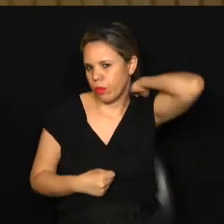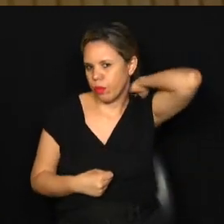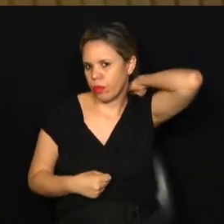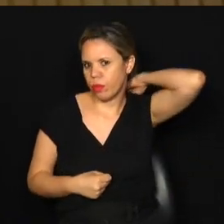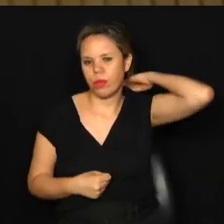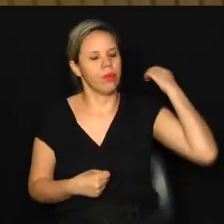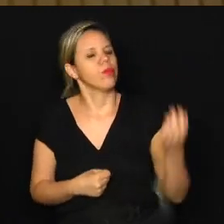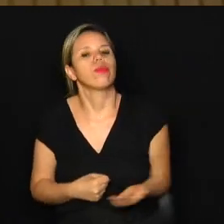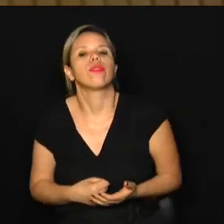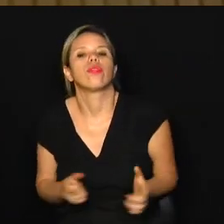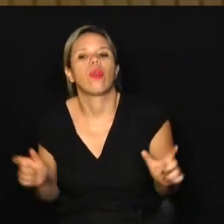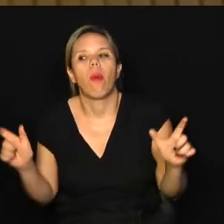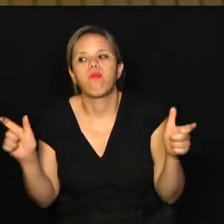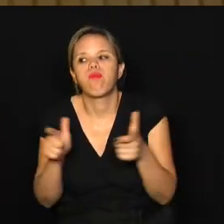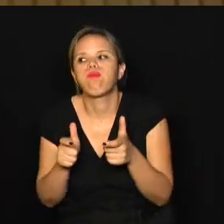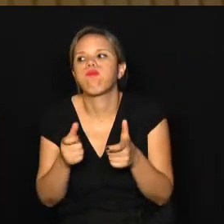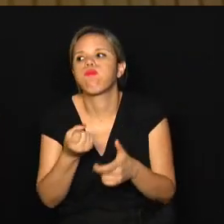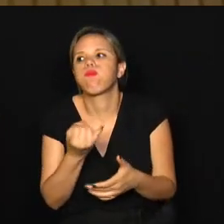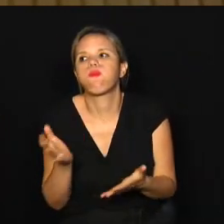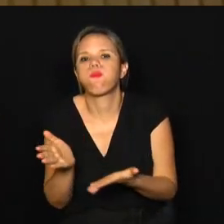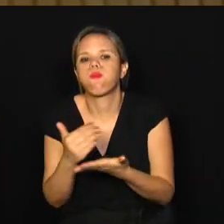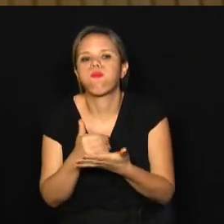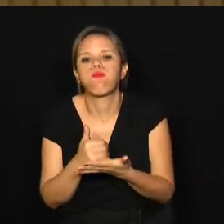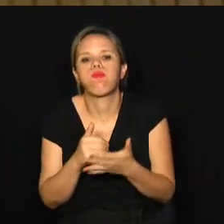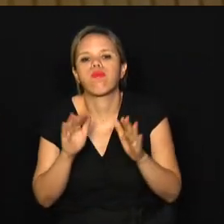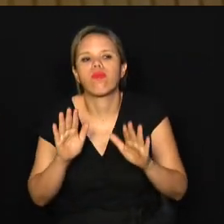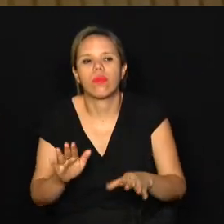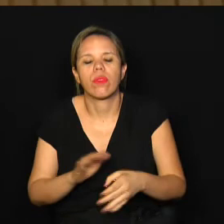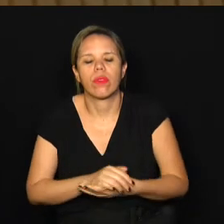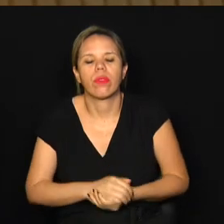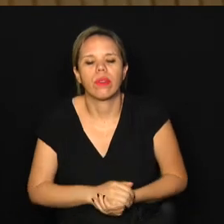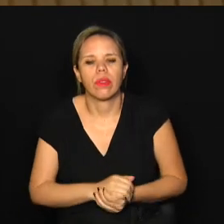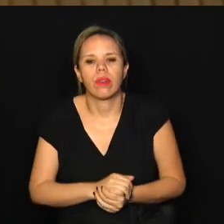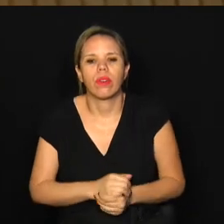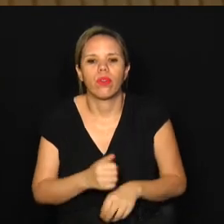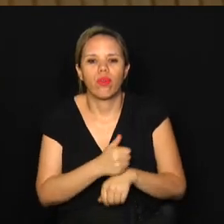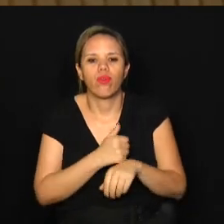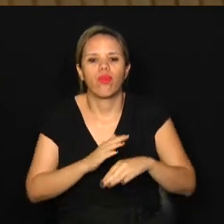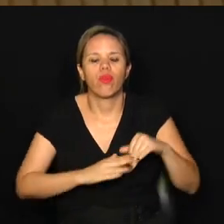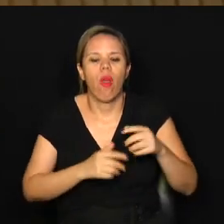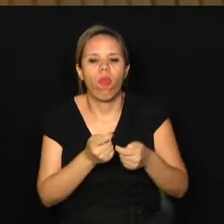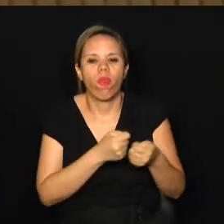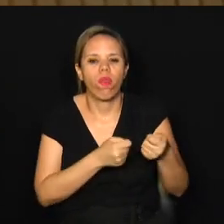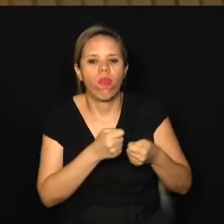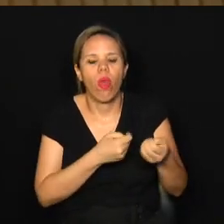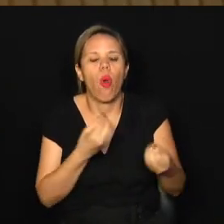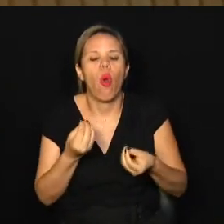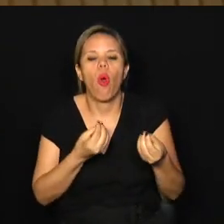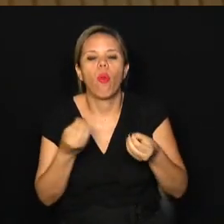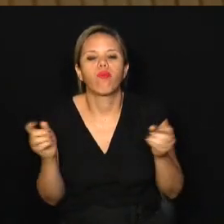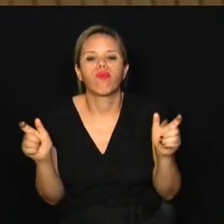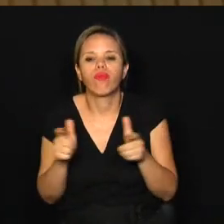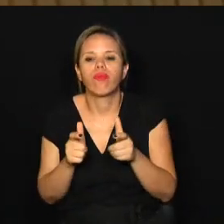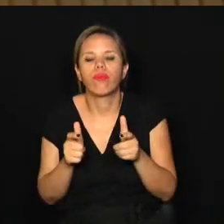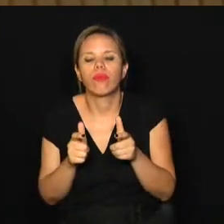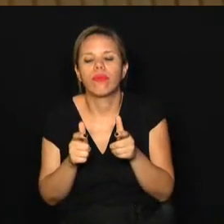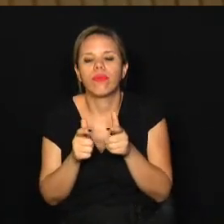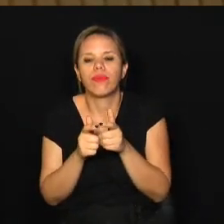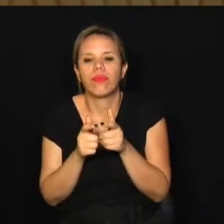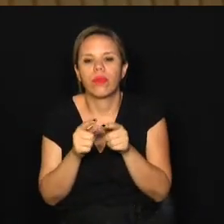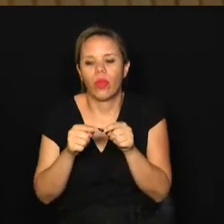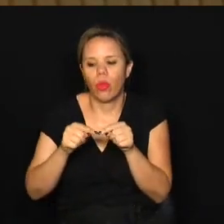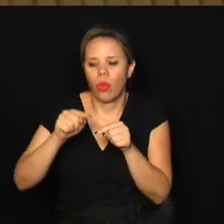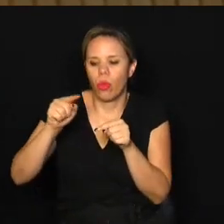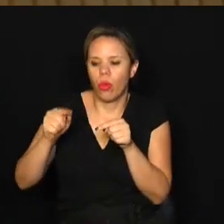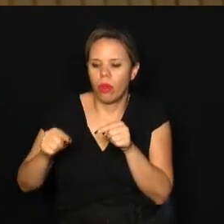queda, mas os economistas colocavam, olha, mas como é que vai ser a queda? Vai ser uma curva em U,